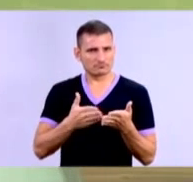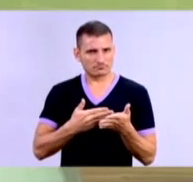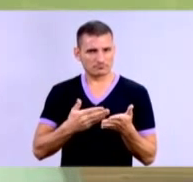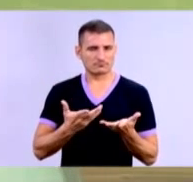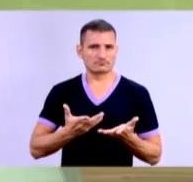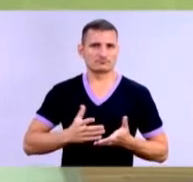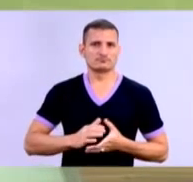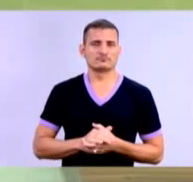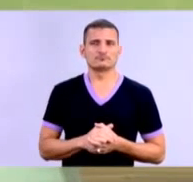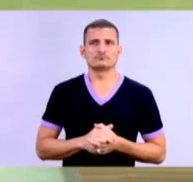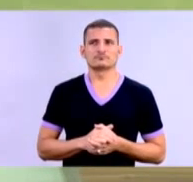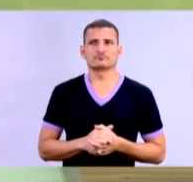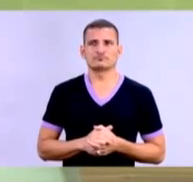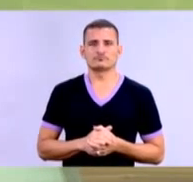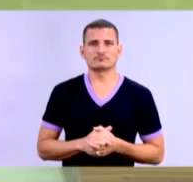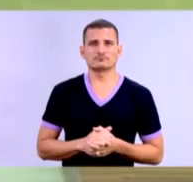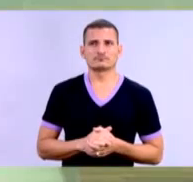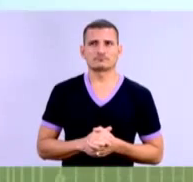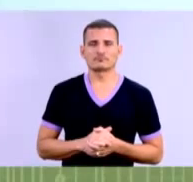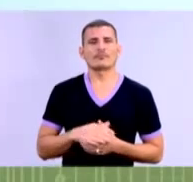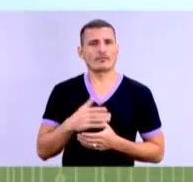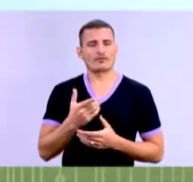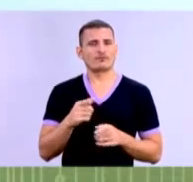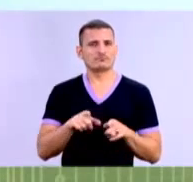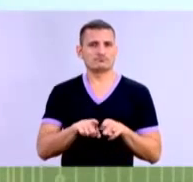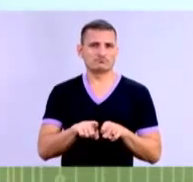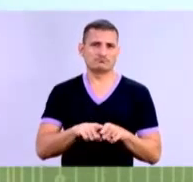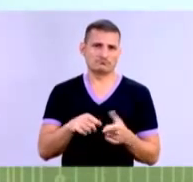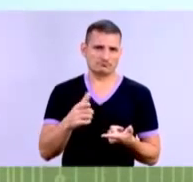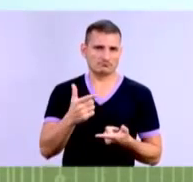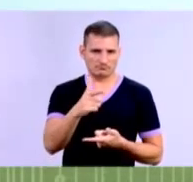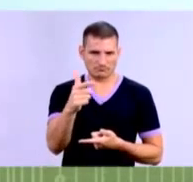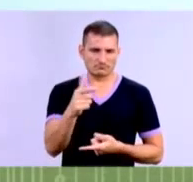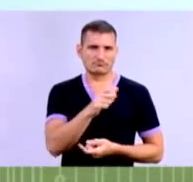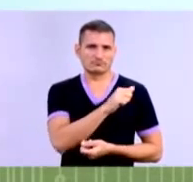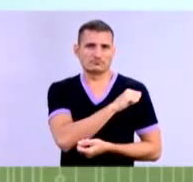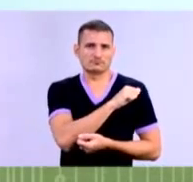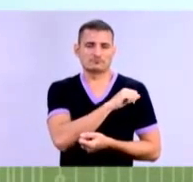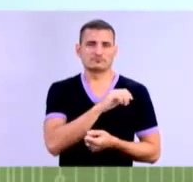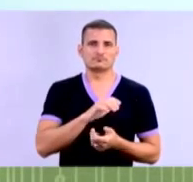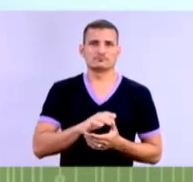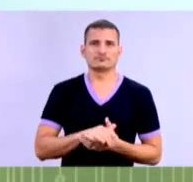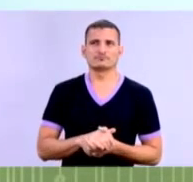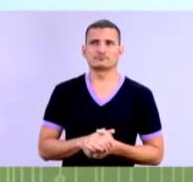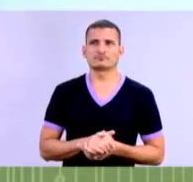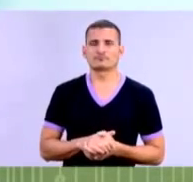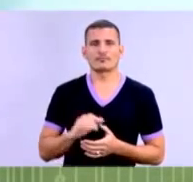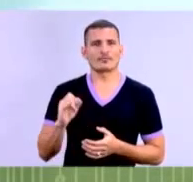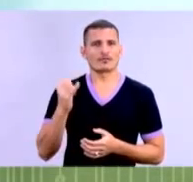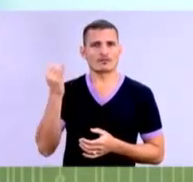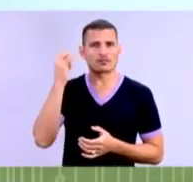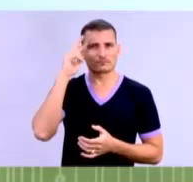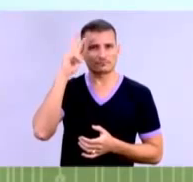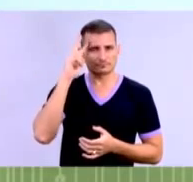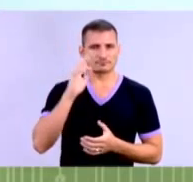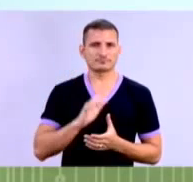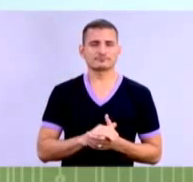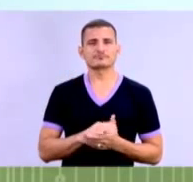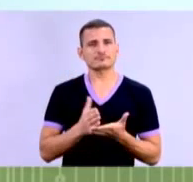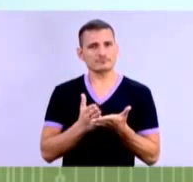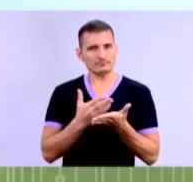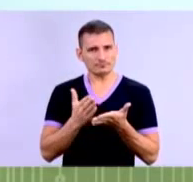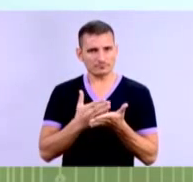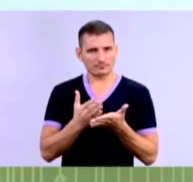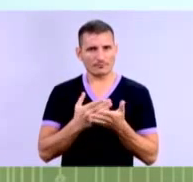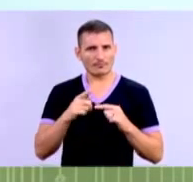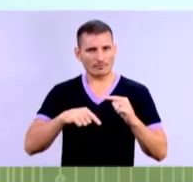muito bom, Dulce. Dulce e também os demais alunos, né? É importante lembrar que o material de referência que vocês têm